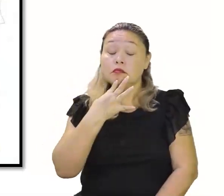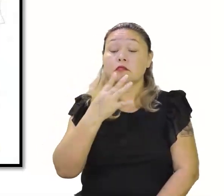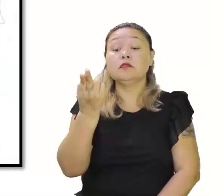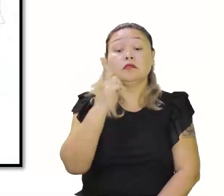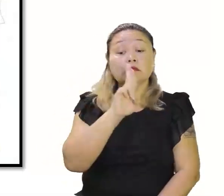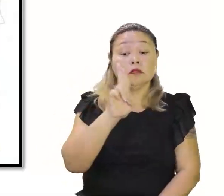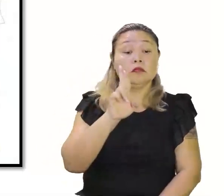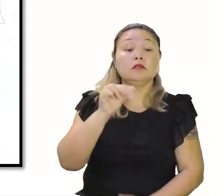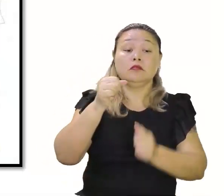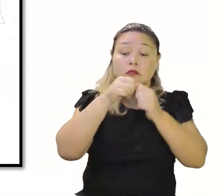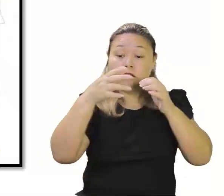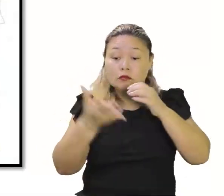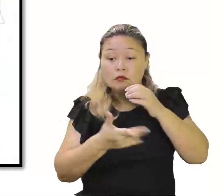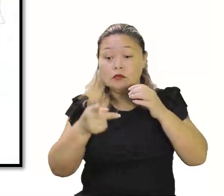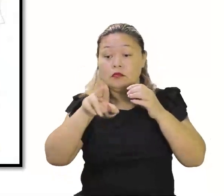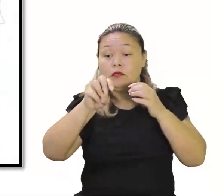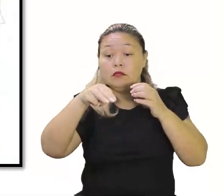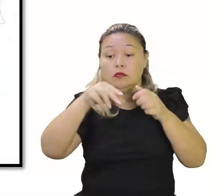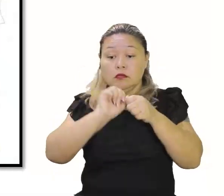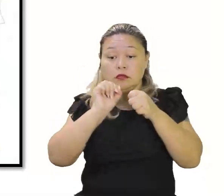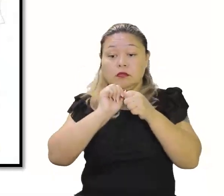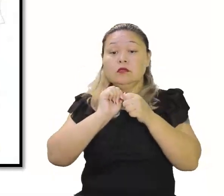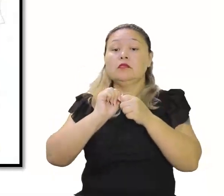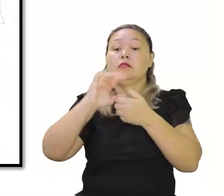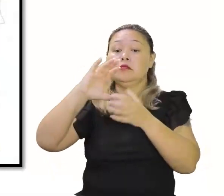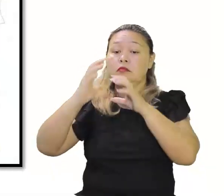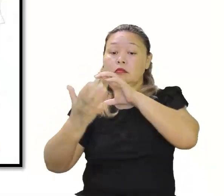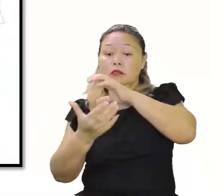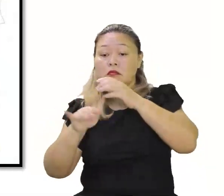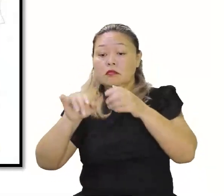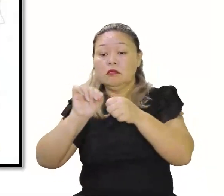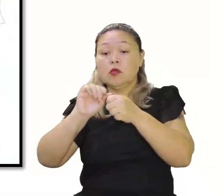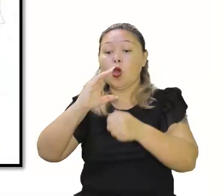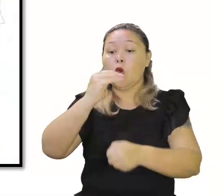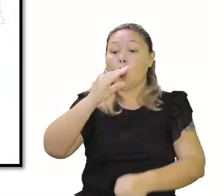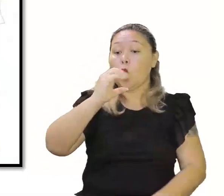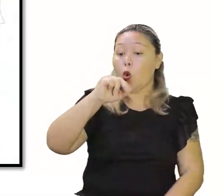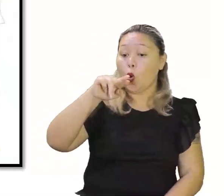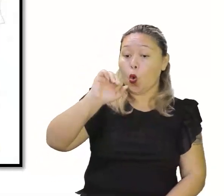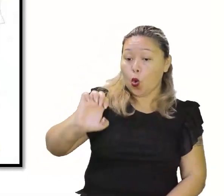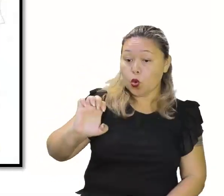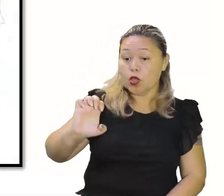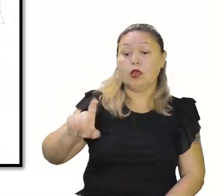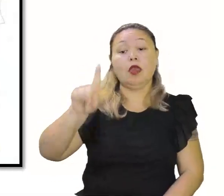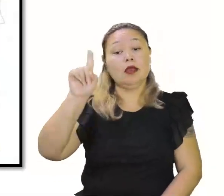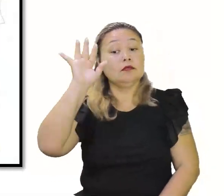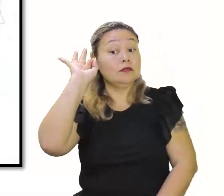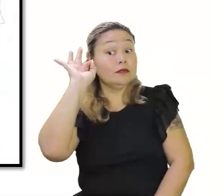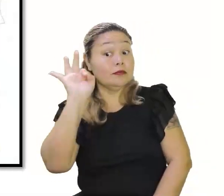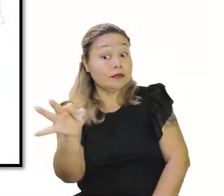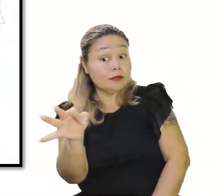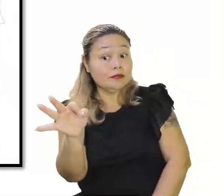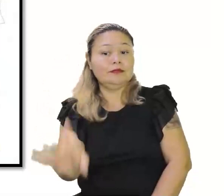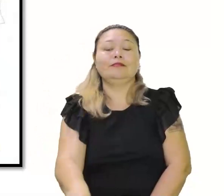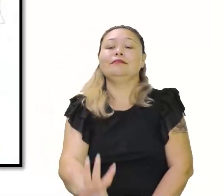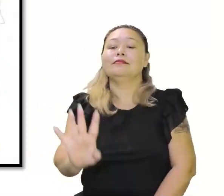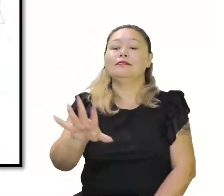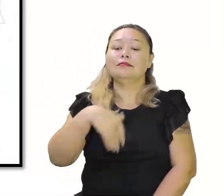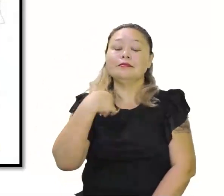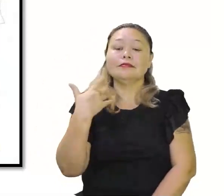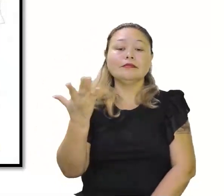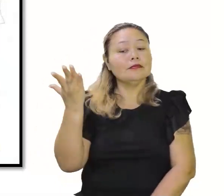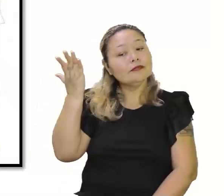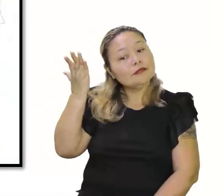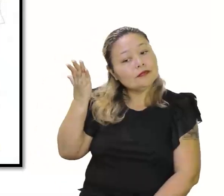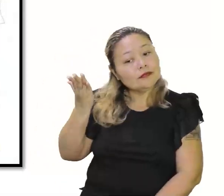são pirâmide, prisma, cilindro, esfera, cone, certo? Certinho. E é claro que com isso,